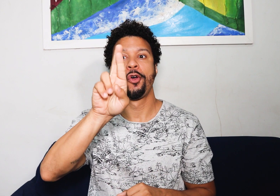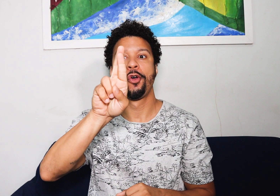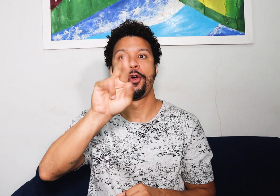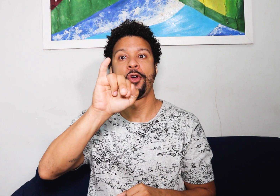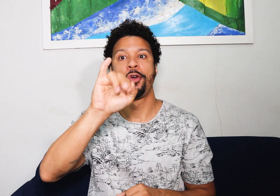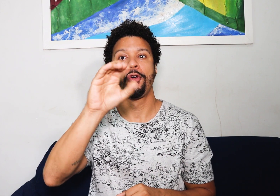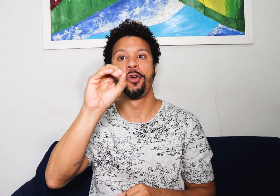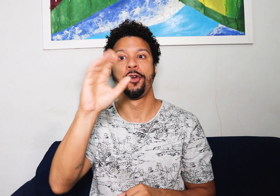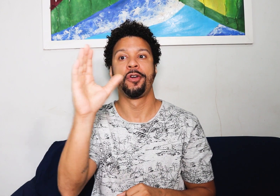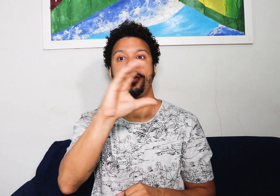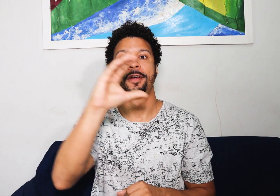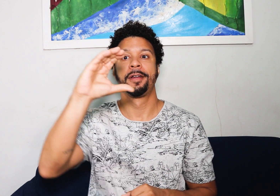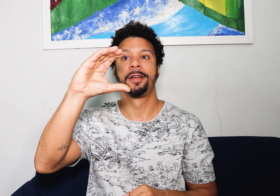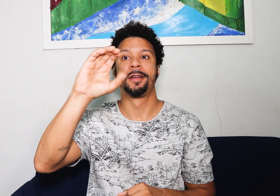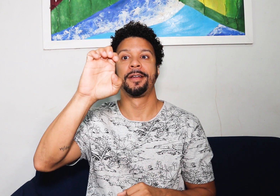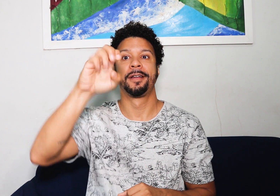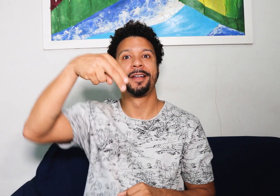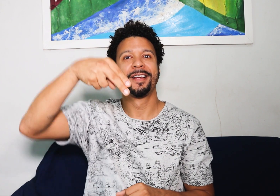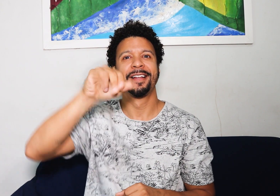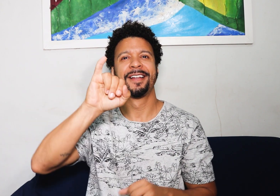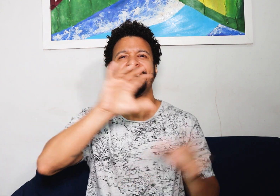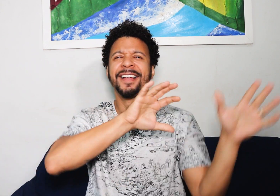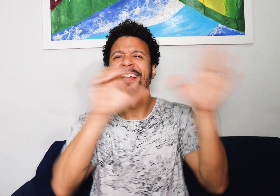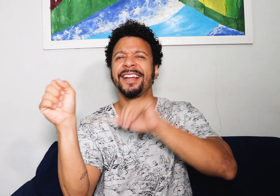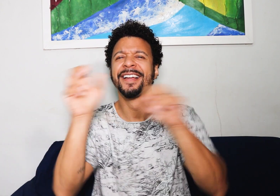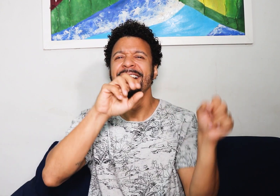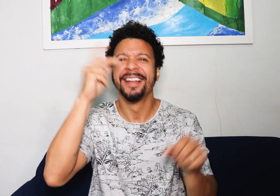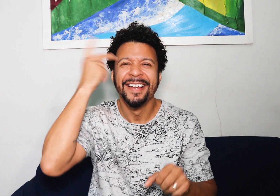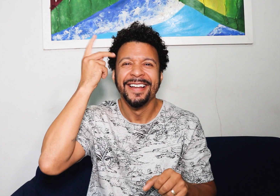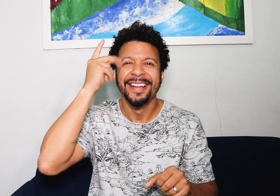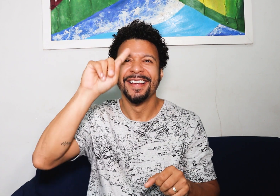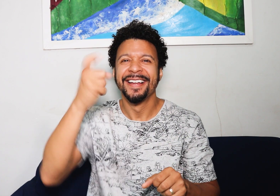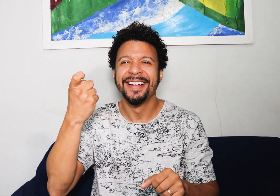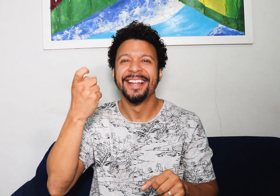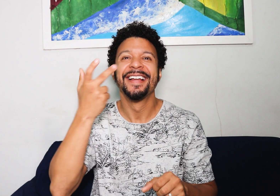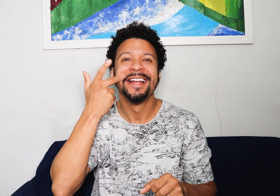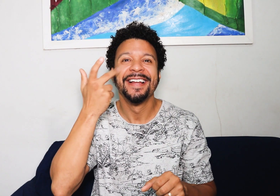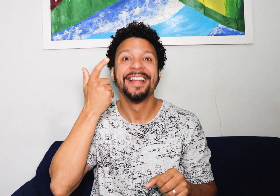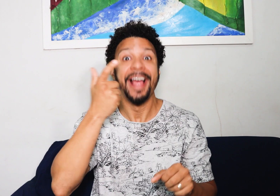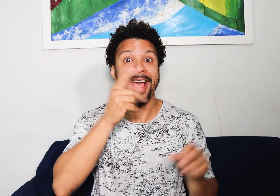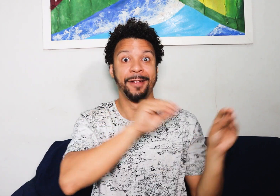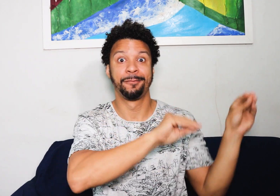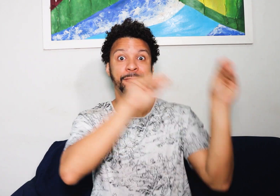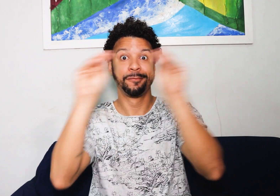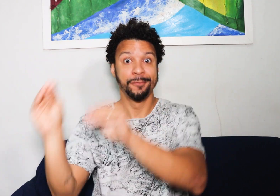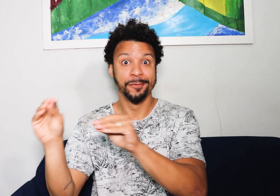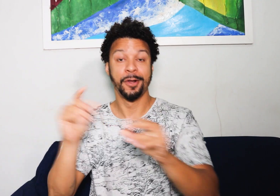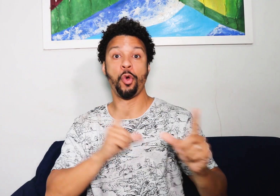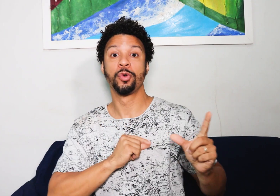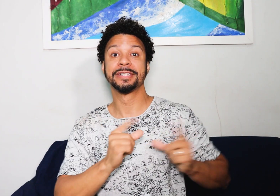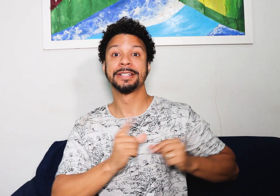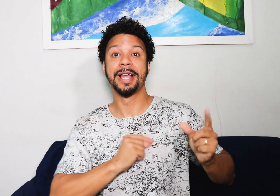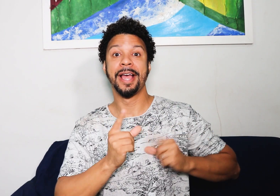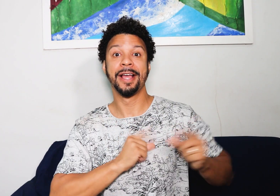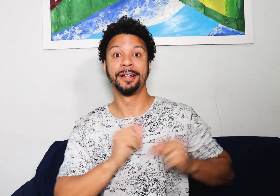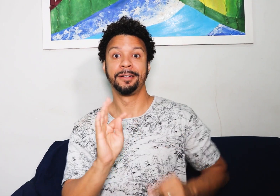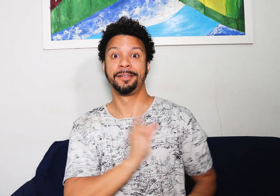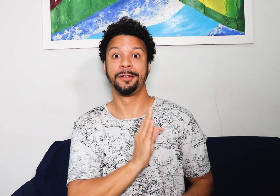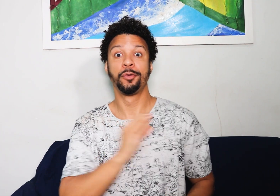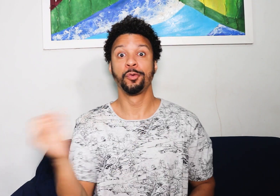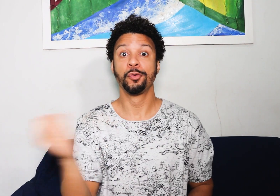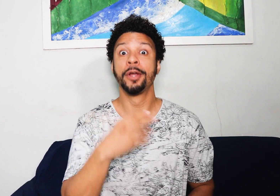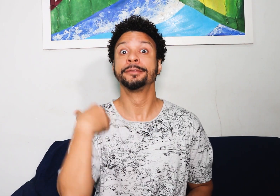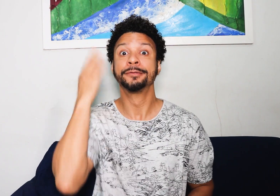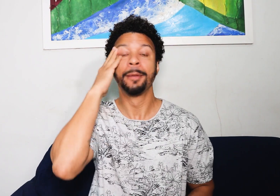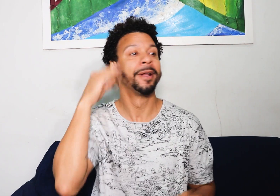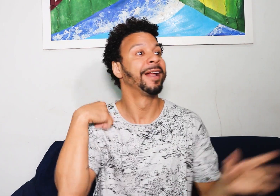Rogério Ceni, que foi goleiro do São Paulo e tá no Fortaleza, depois mudou para o Cruzeiro.